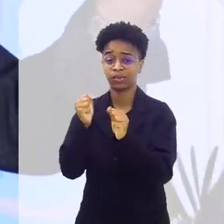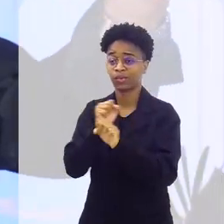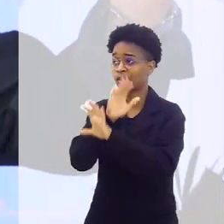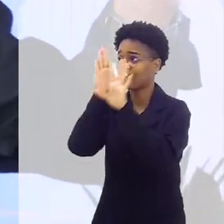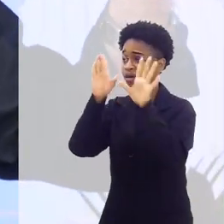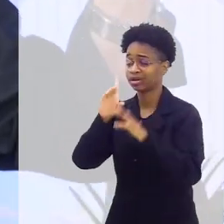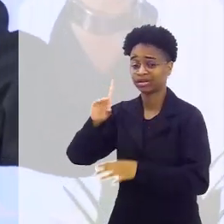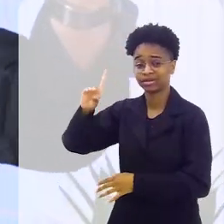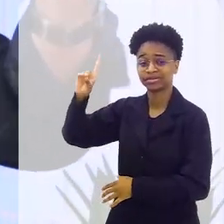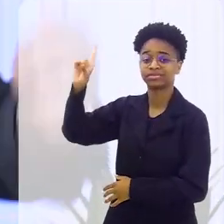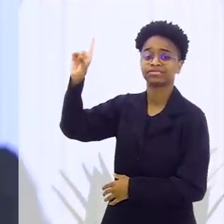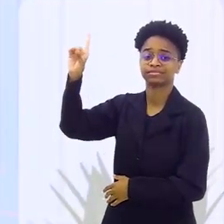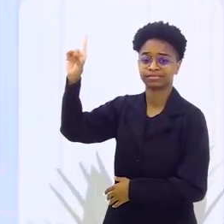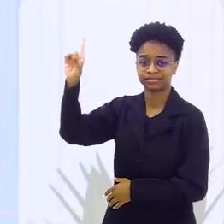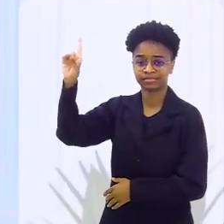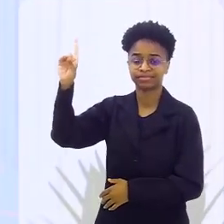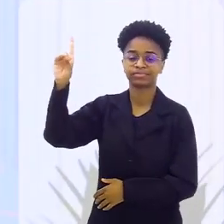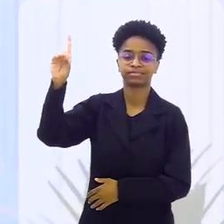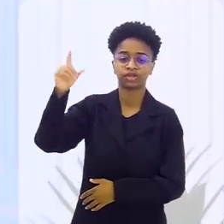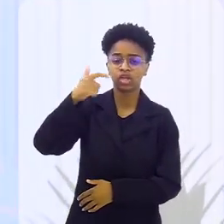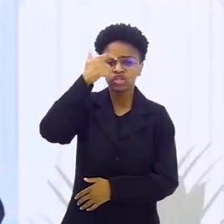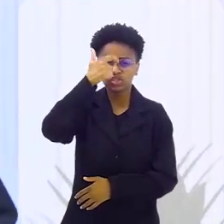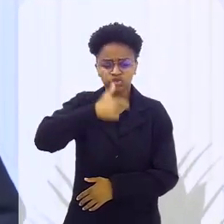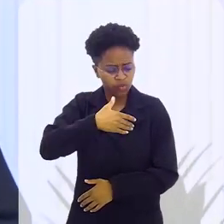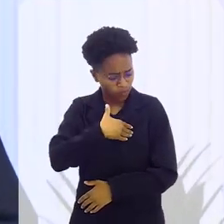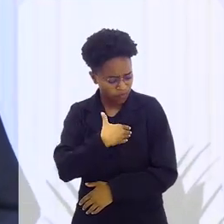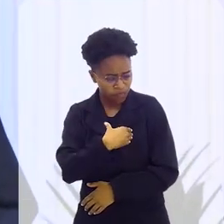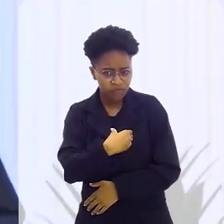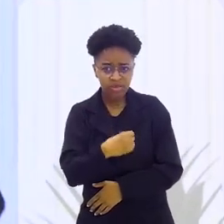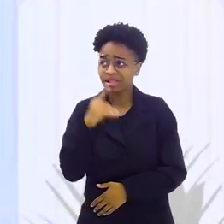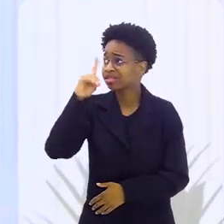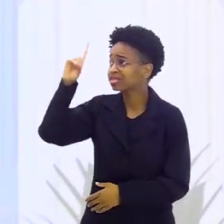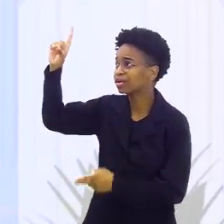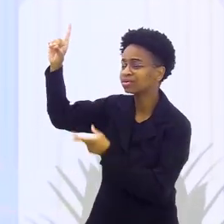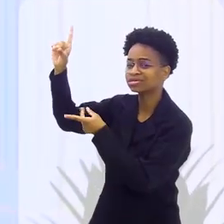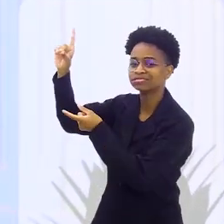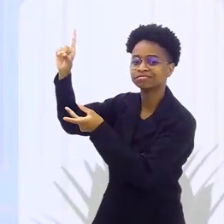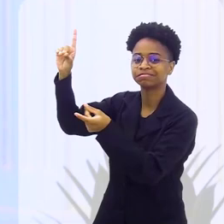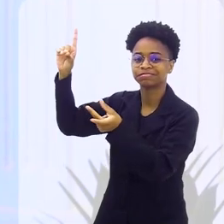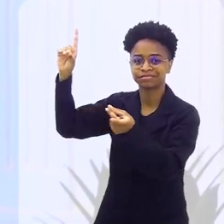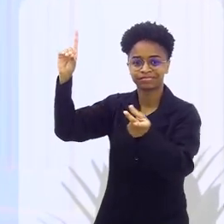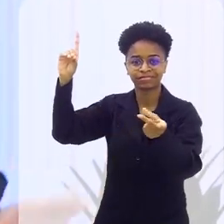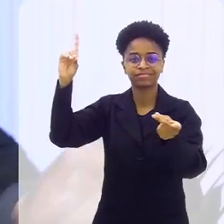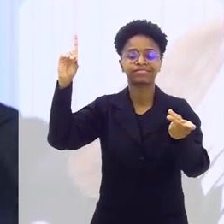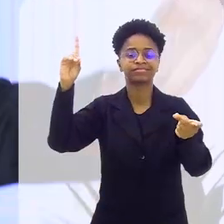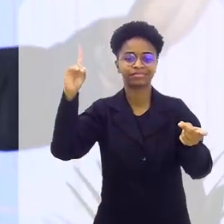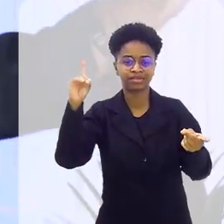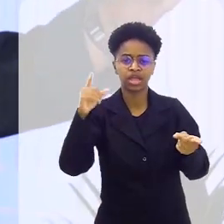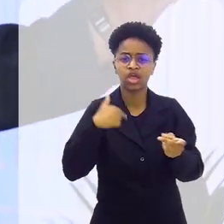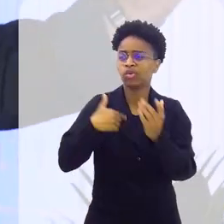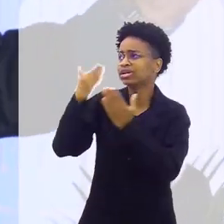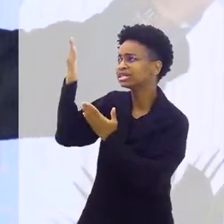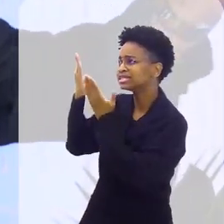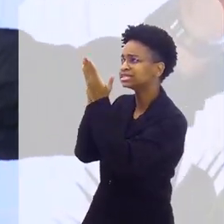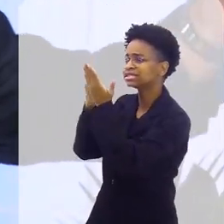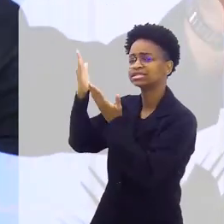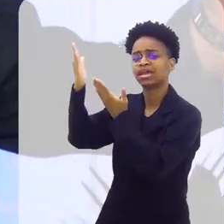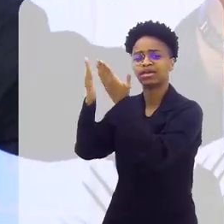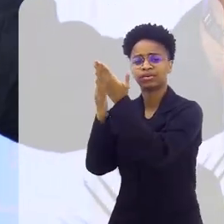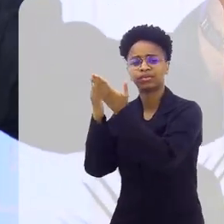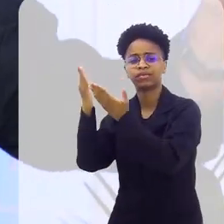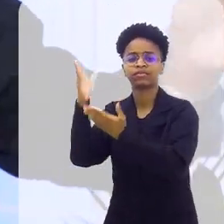Aleluia, glória a Deus. Eu sou filho do Eterno, sou teu servo